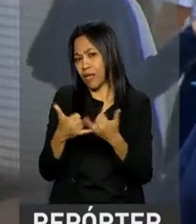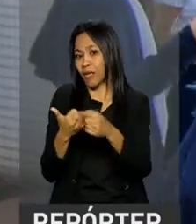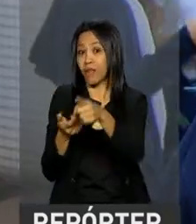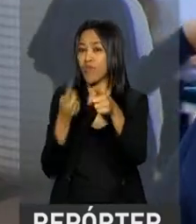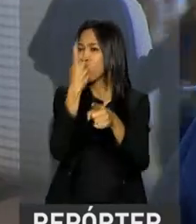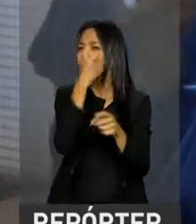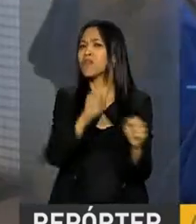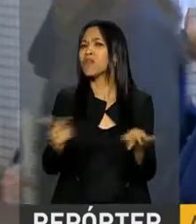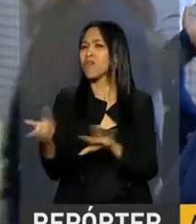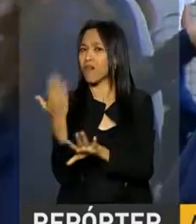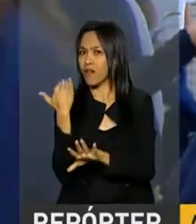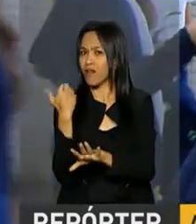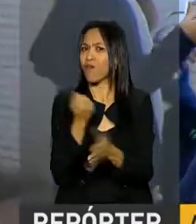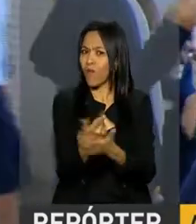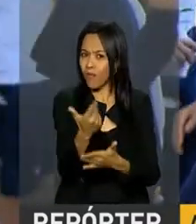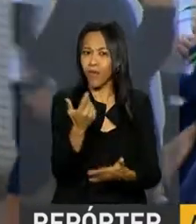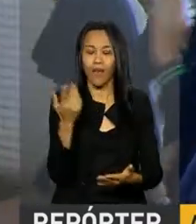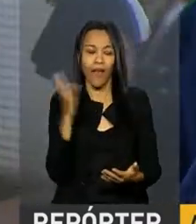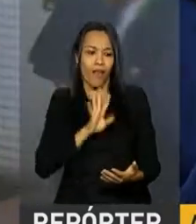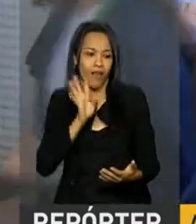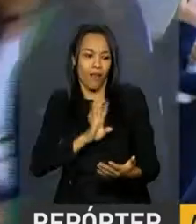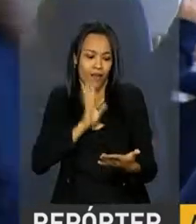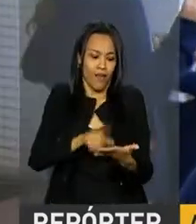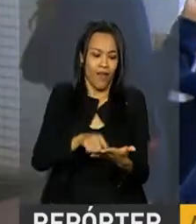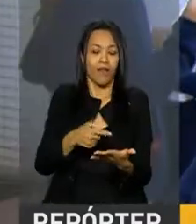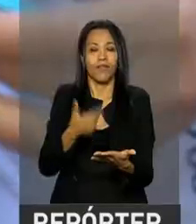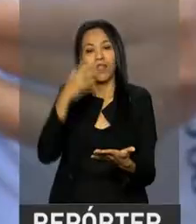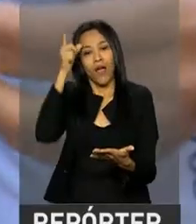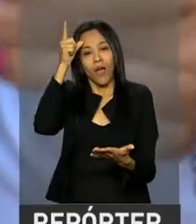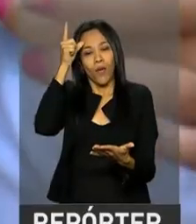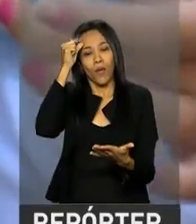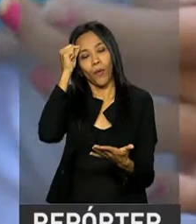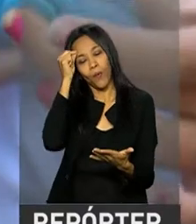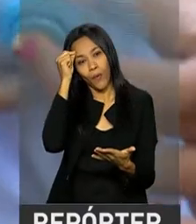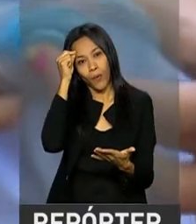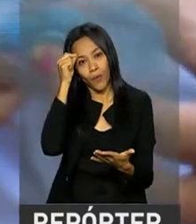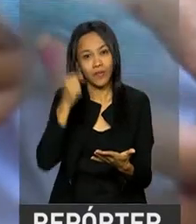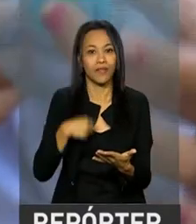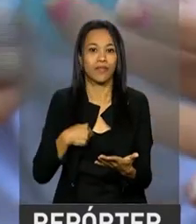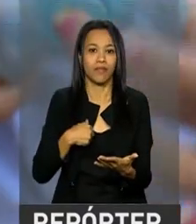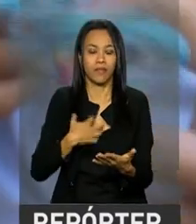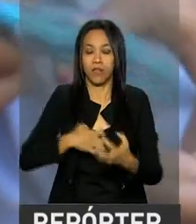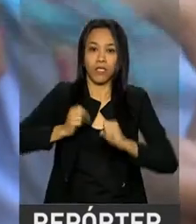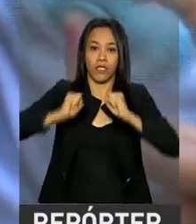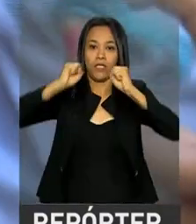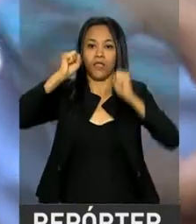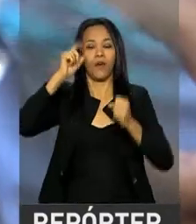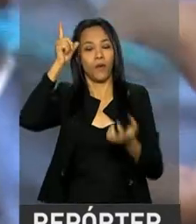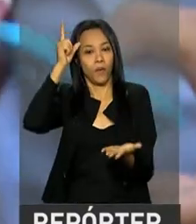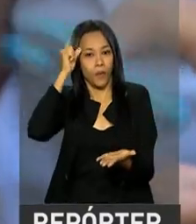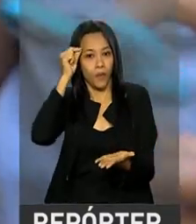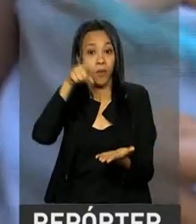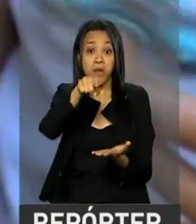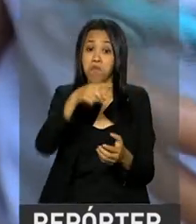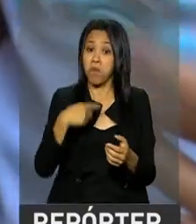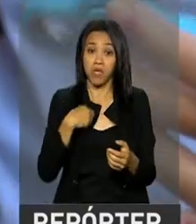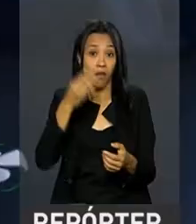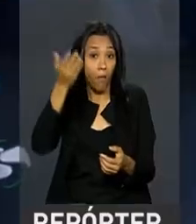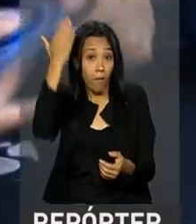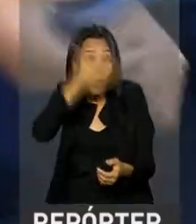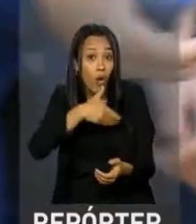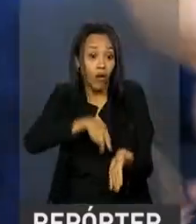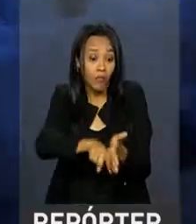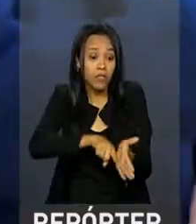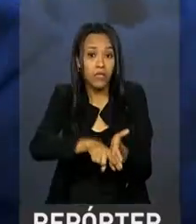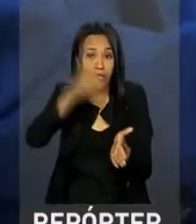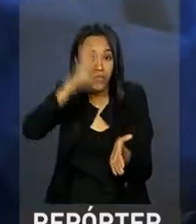faz 1 semana e foi muito divertido, porque ele realmente desestressa. Mas não há nenhuma comprovação das propriedades terapêuticas.